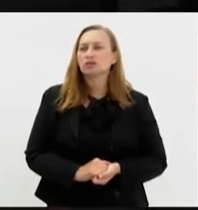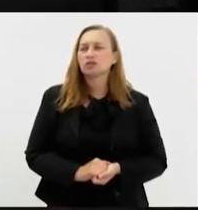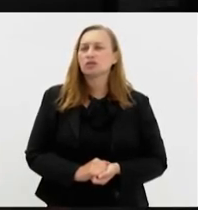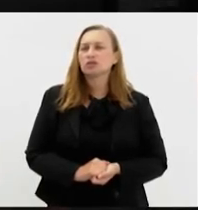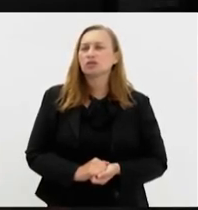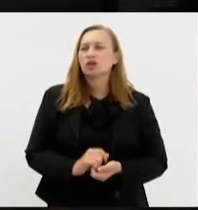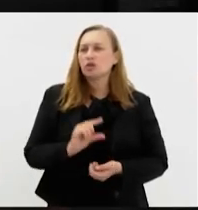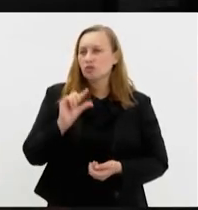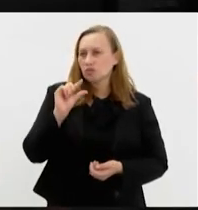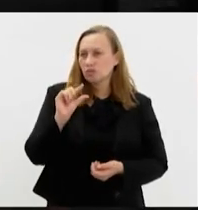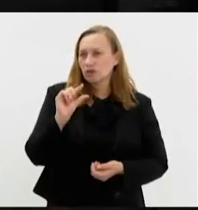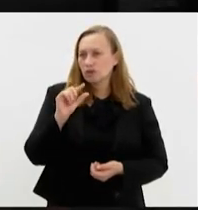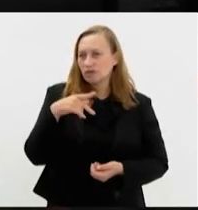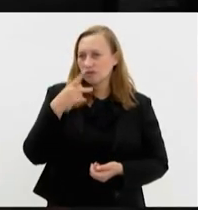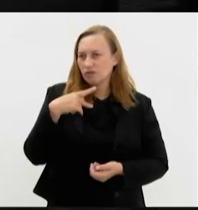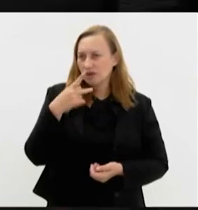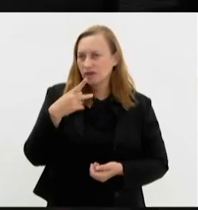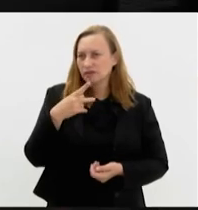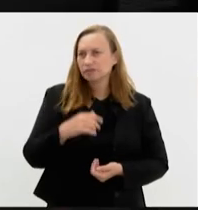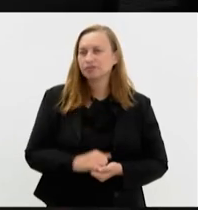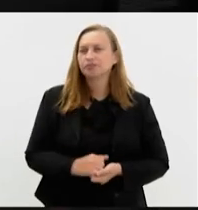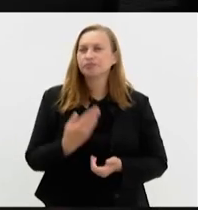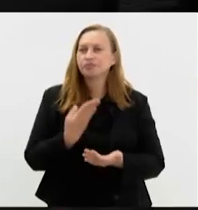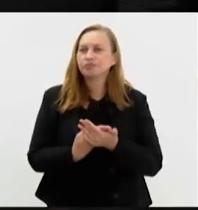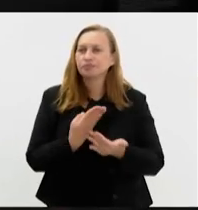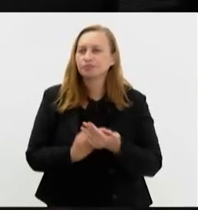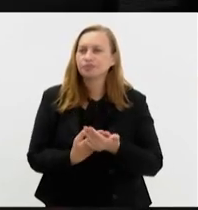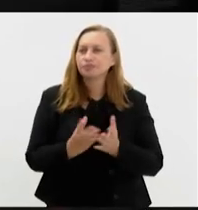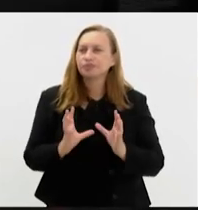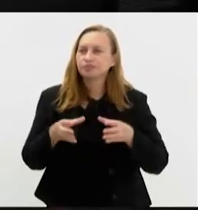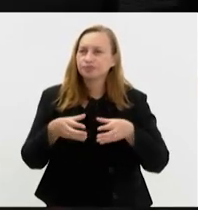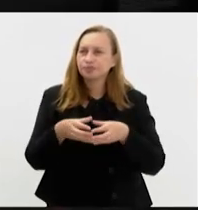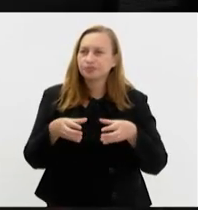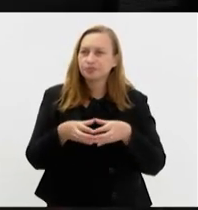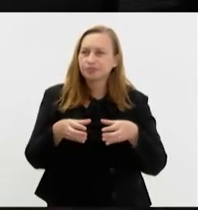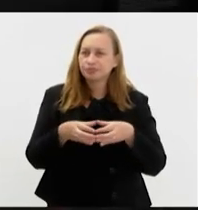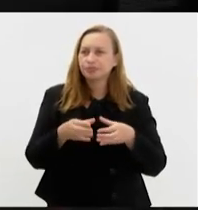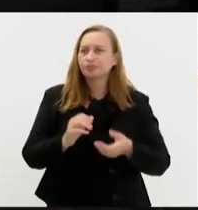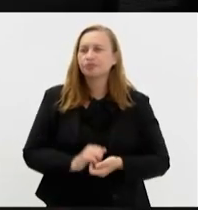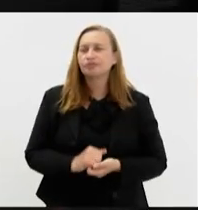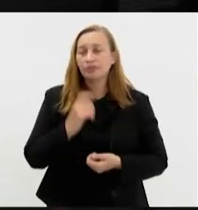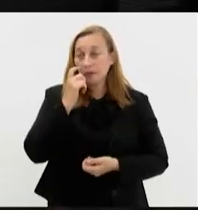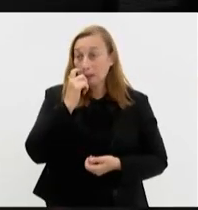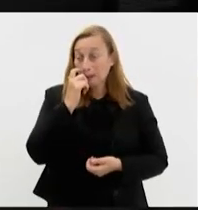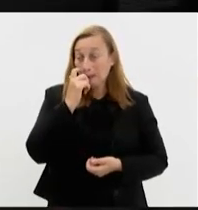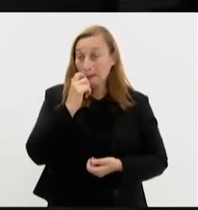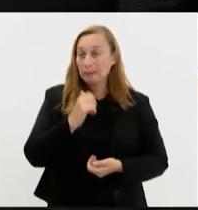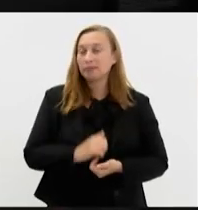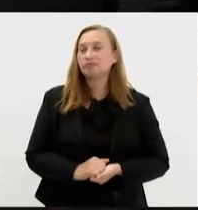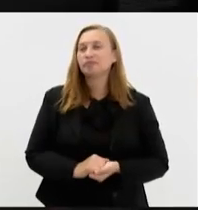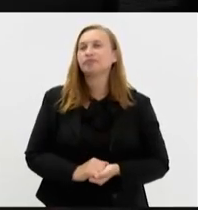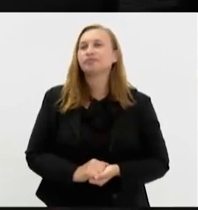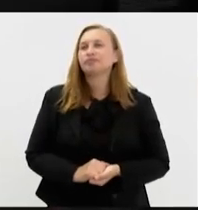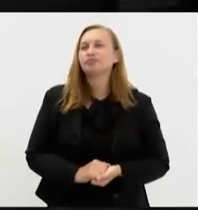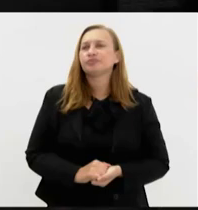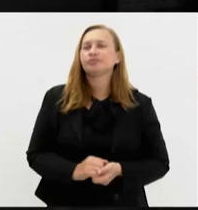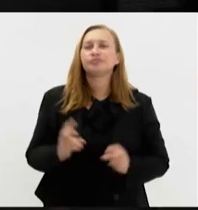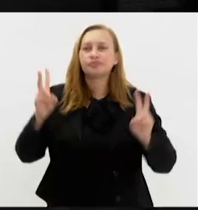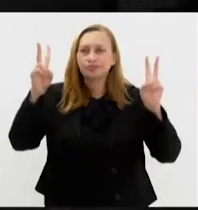citação conceitual aqui pelos estudos da comissão europeia né ah acerca do tema